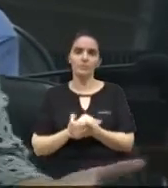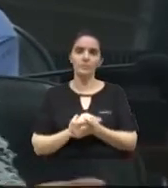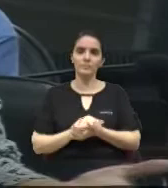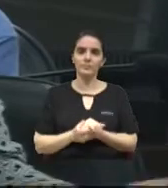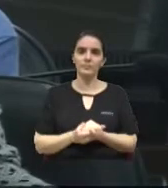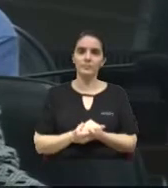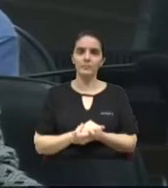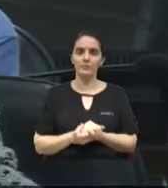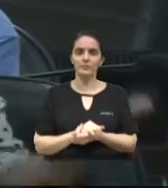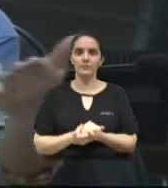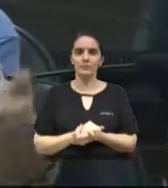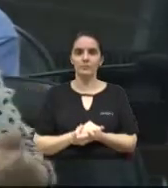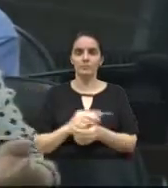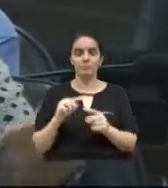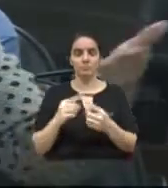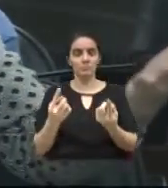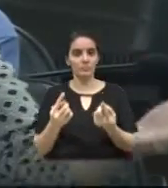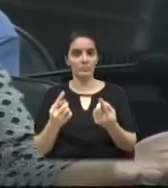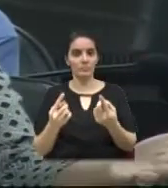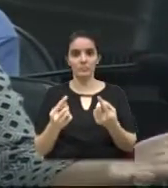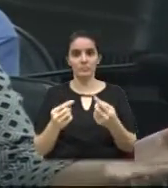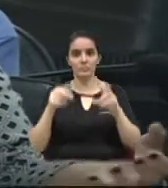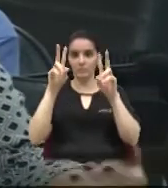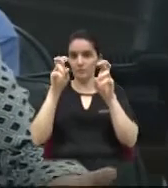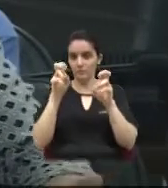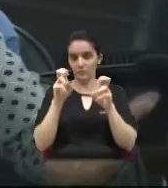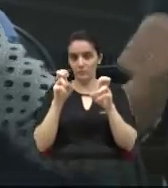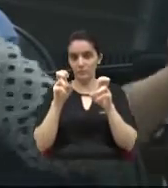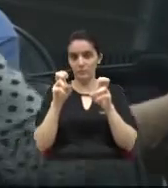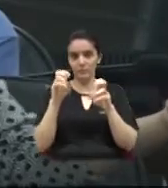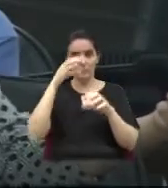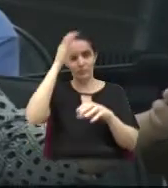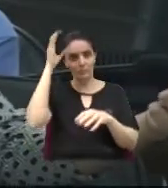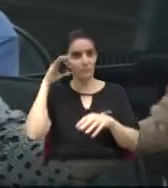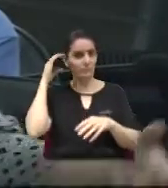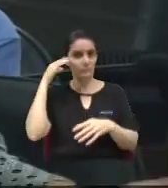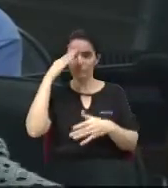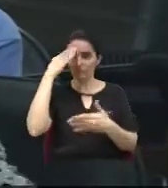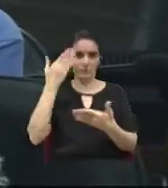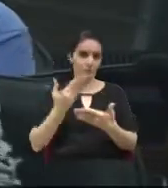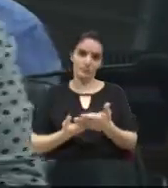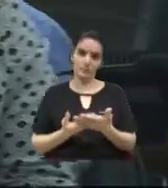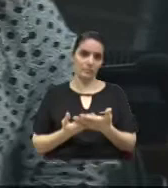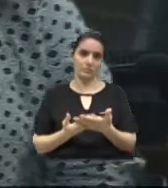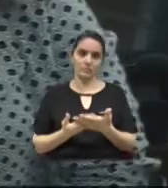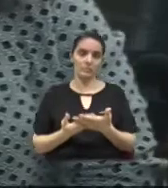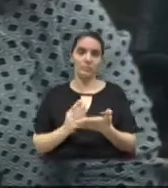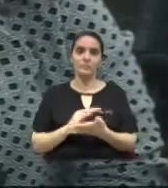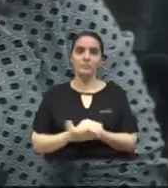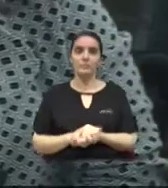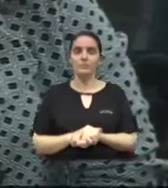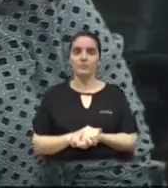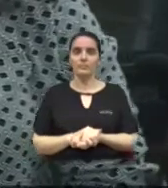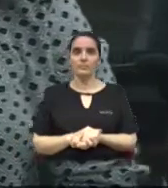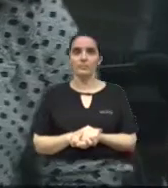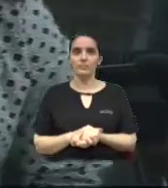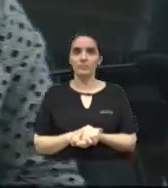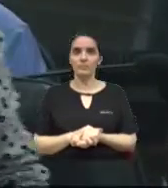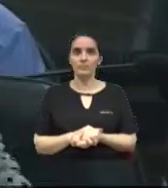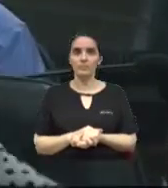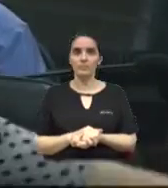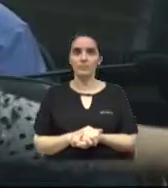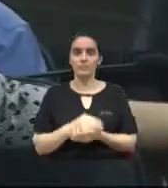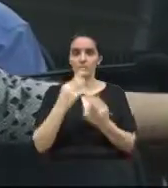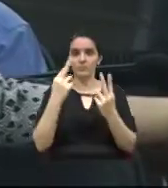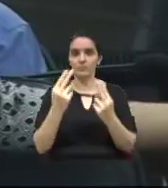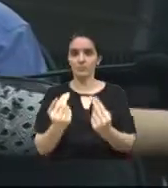mas com coisas que eu não concordo, como, por exemplo, com a retomada no local antigo. E aqui, como diz